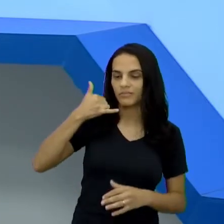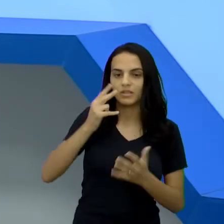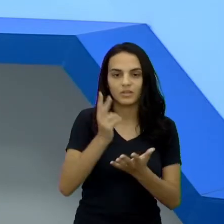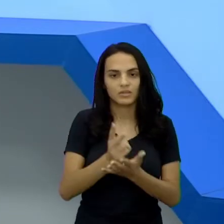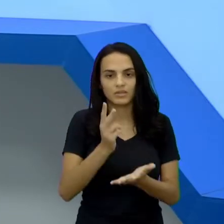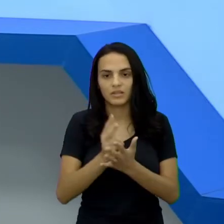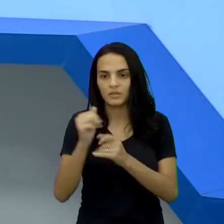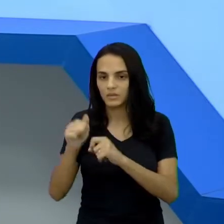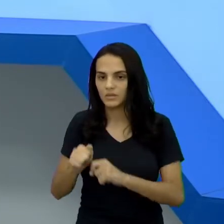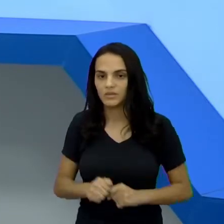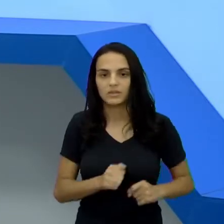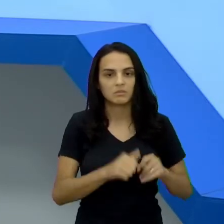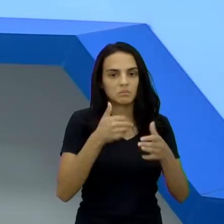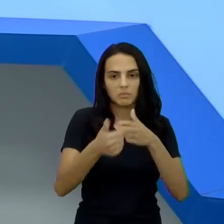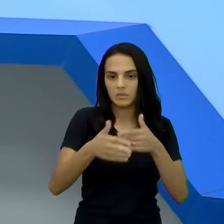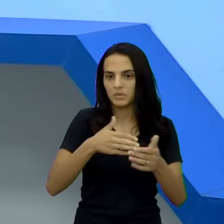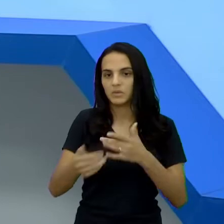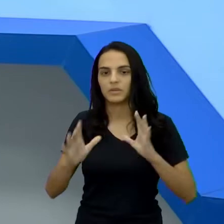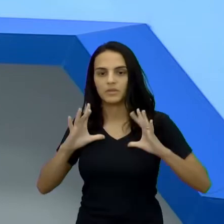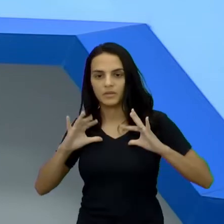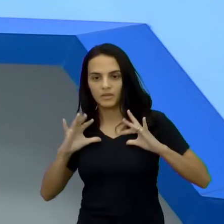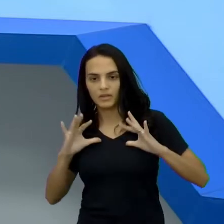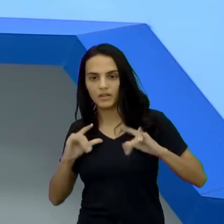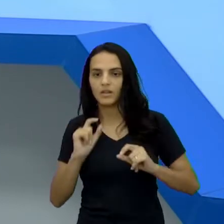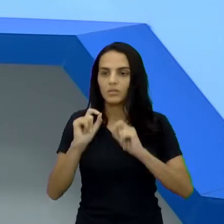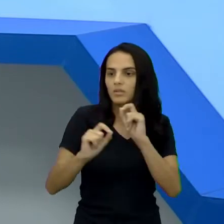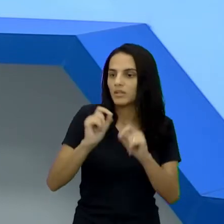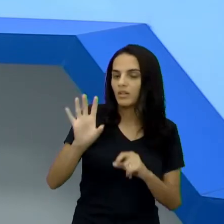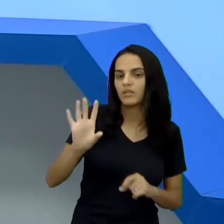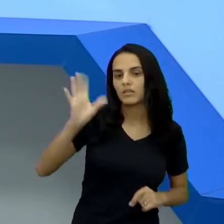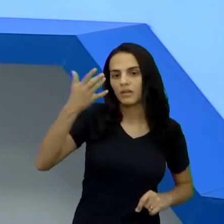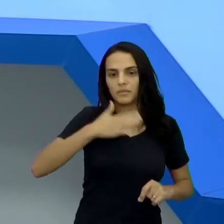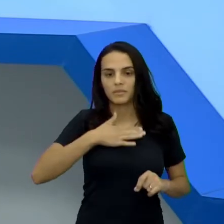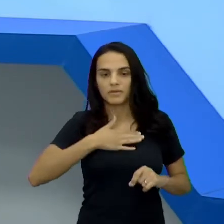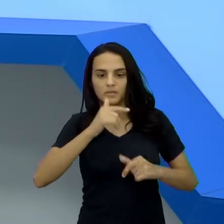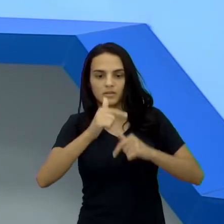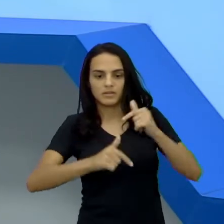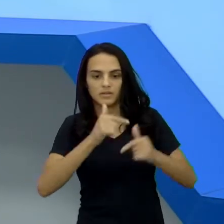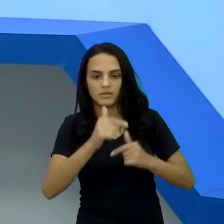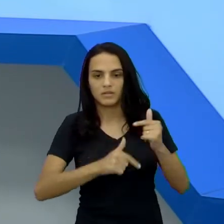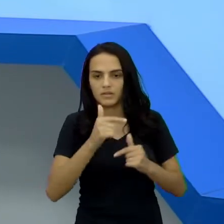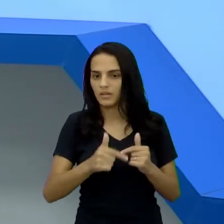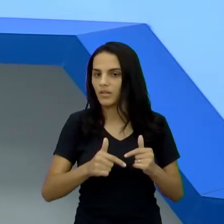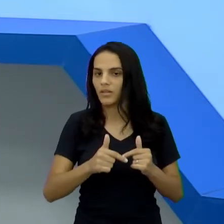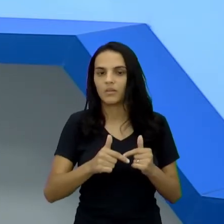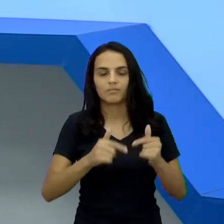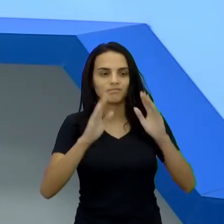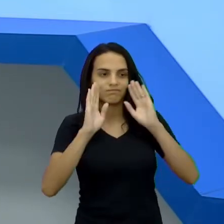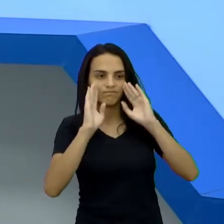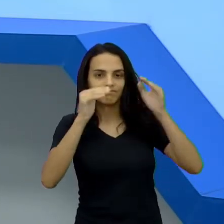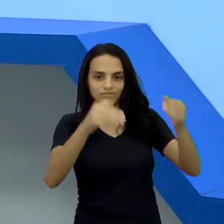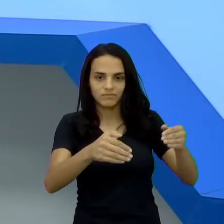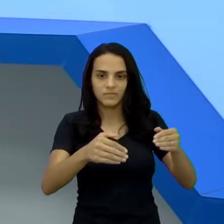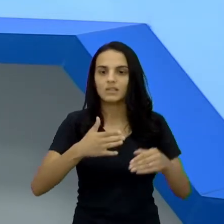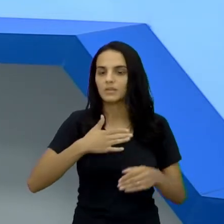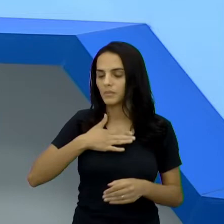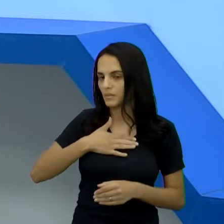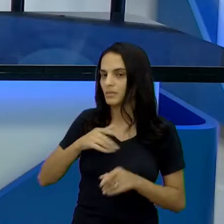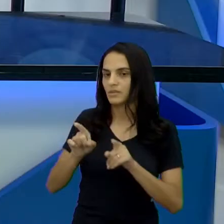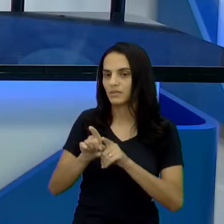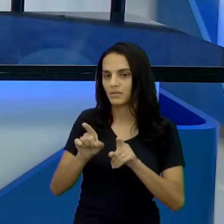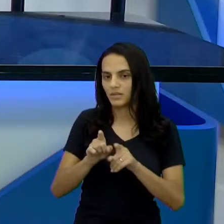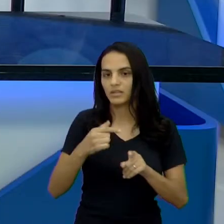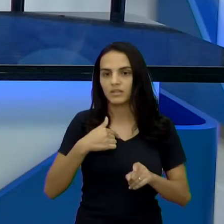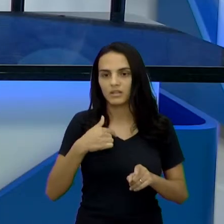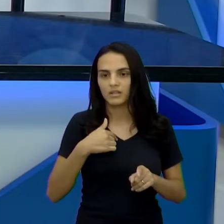estou fazendo, não importa se eu estou de férias, o que está acontecendo, pra mim, trabalho é uma prioridade. Não, pra mim também. Pra mim, eu sou movida